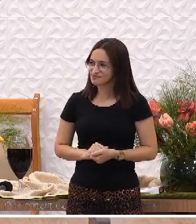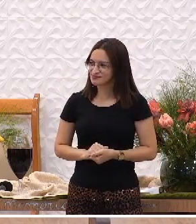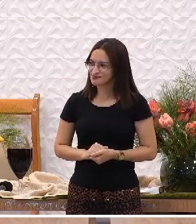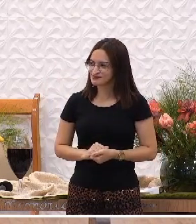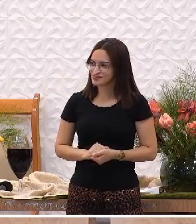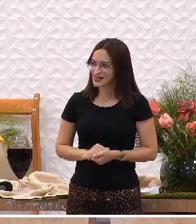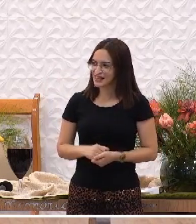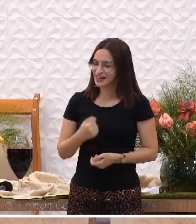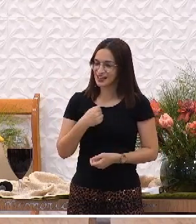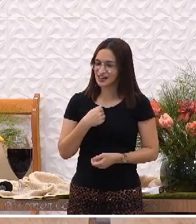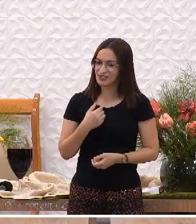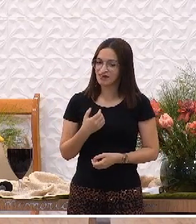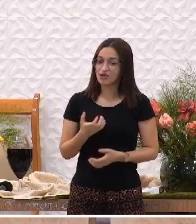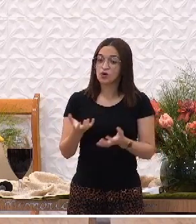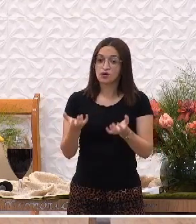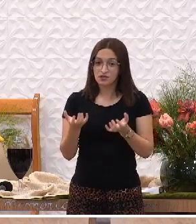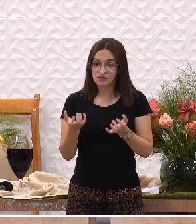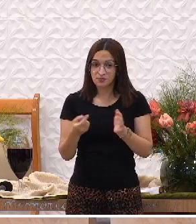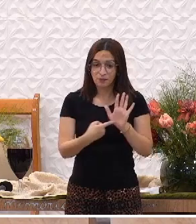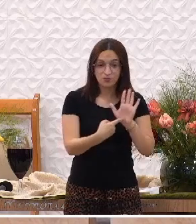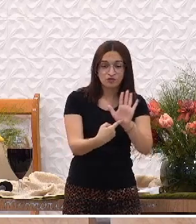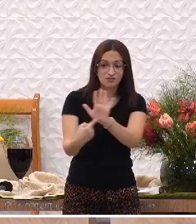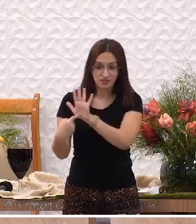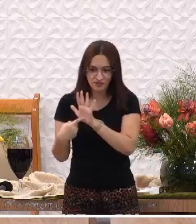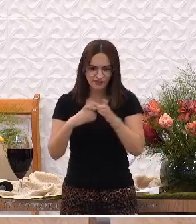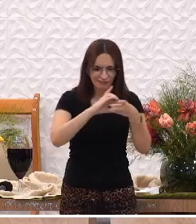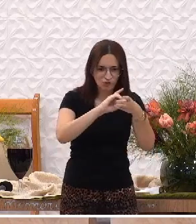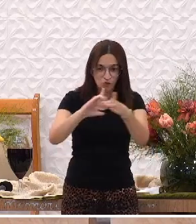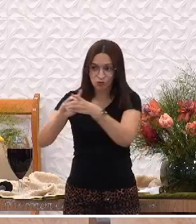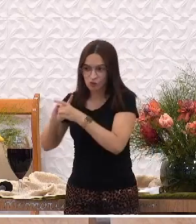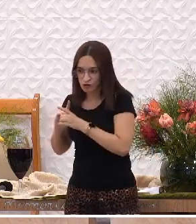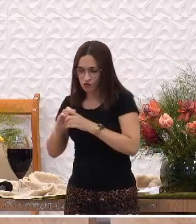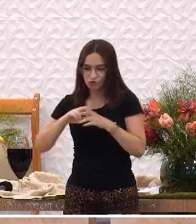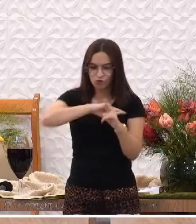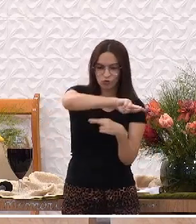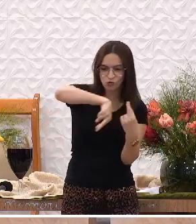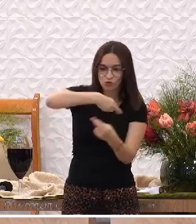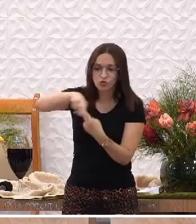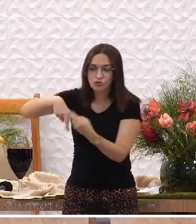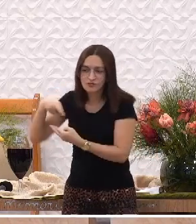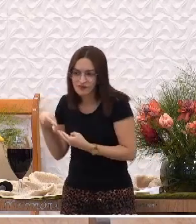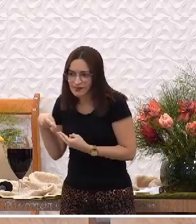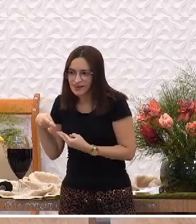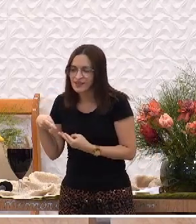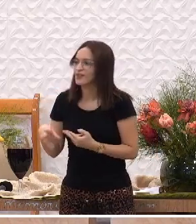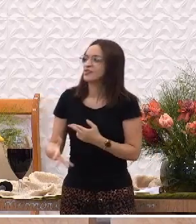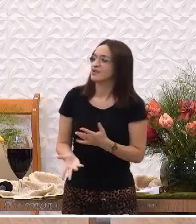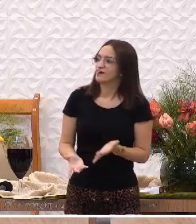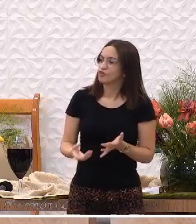falar sobre principalmente algumas doutrinas da Reforma, que na verdade já eram doutrinas da igreja nos primeiros séculos, mas que